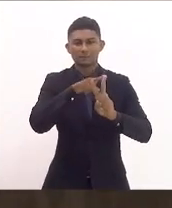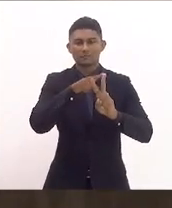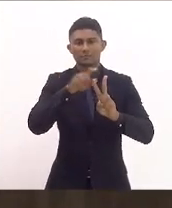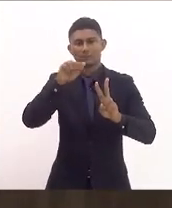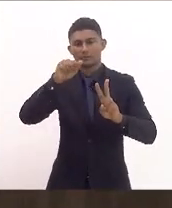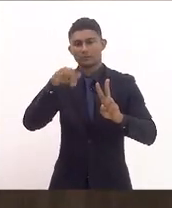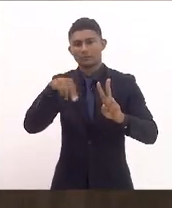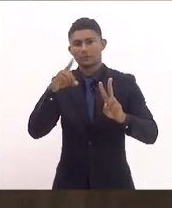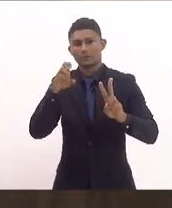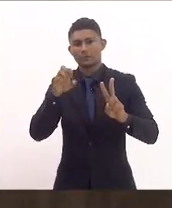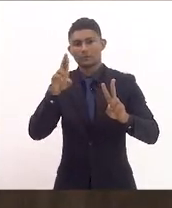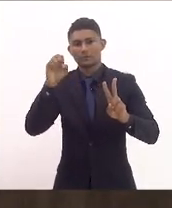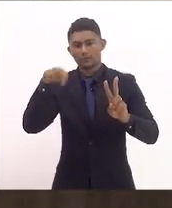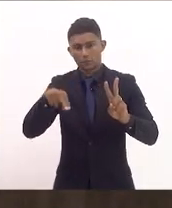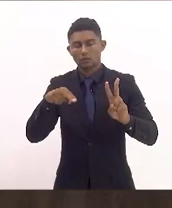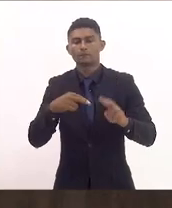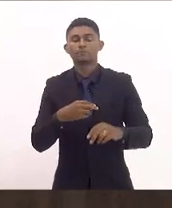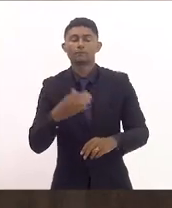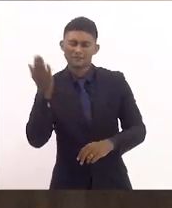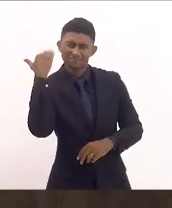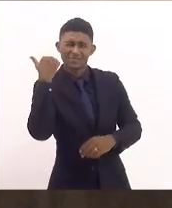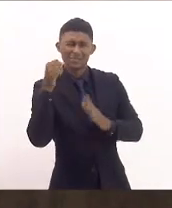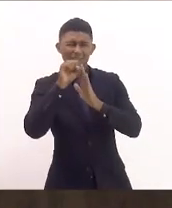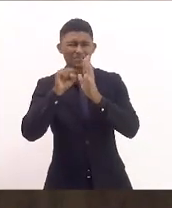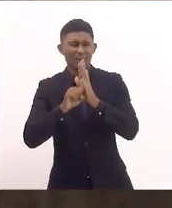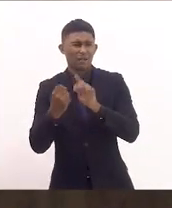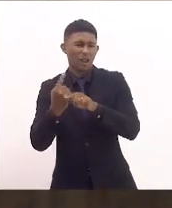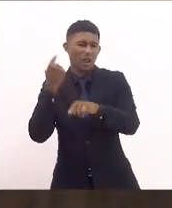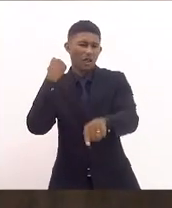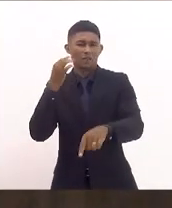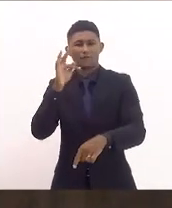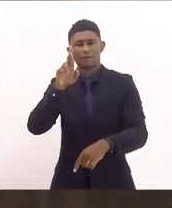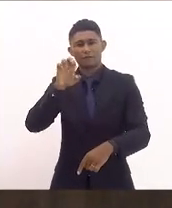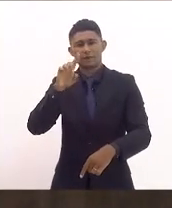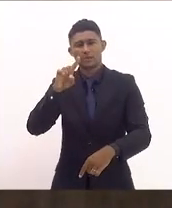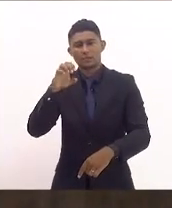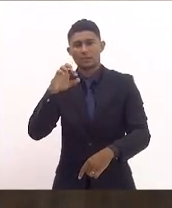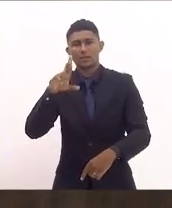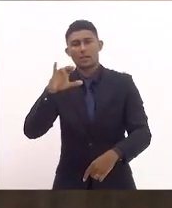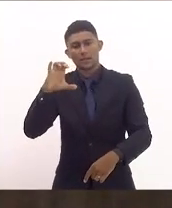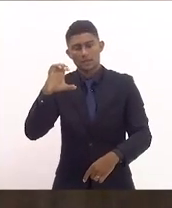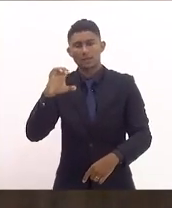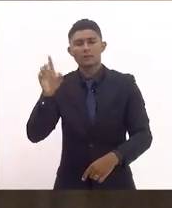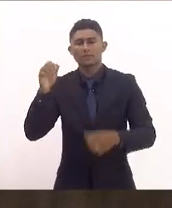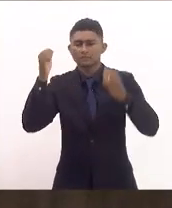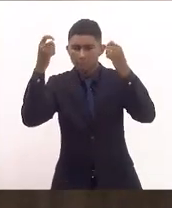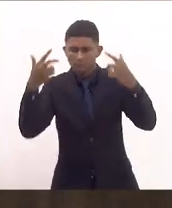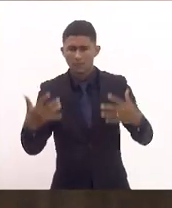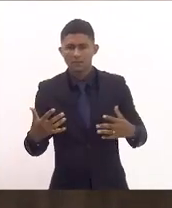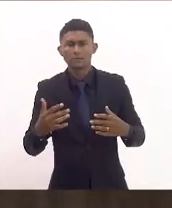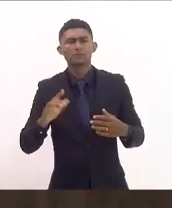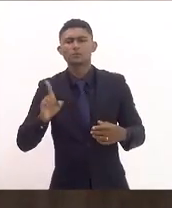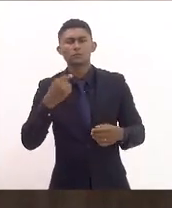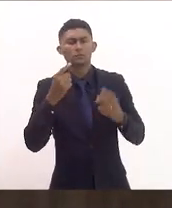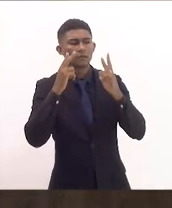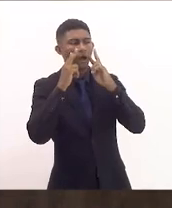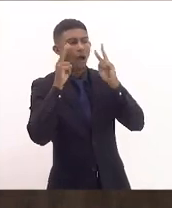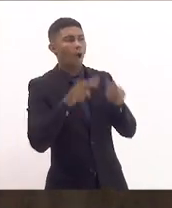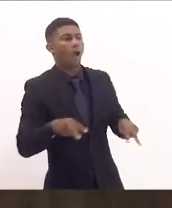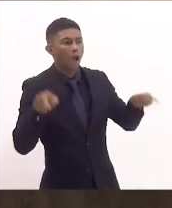Frederic bastiat há séculos atrás já falava sobre aquilo que a gente vê e aquilo que a gente não vê